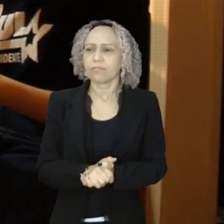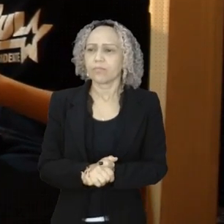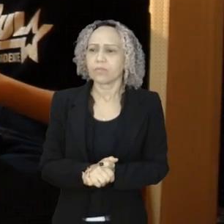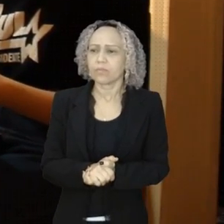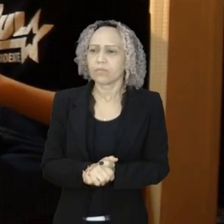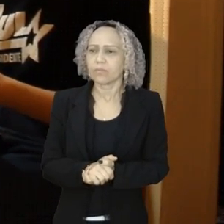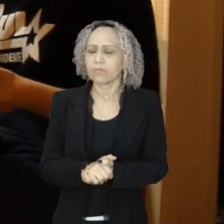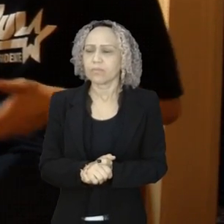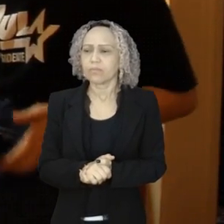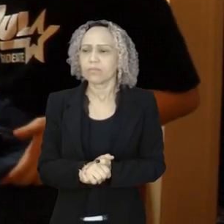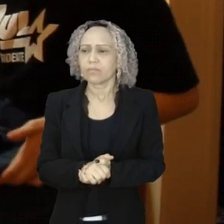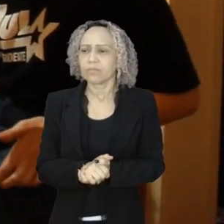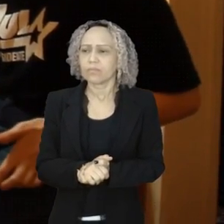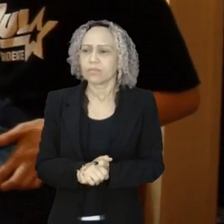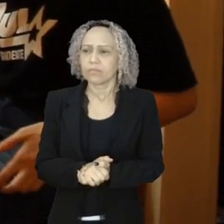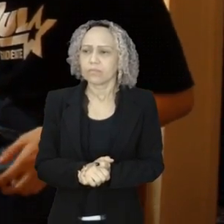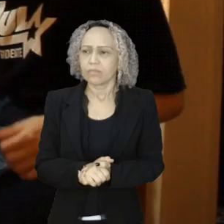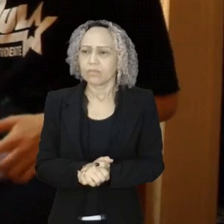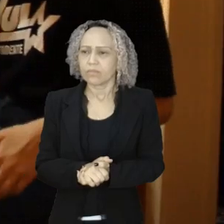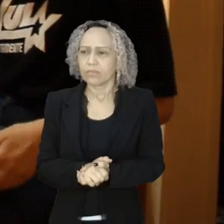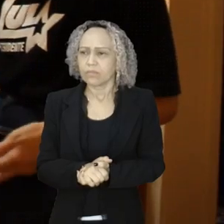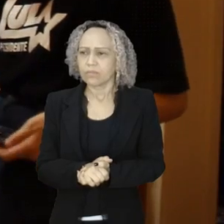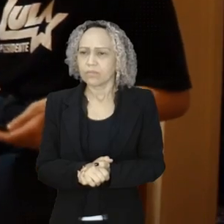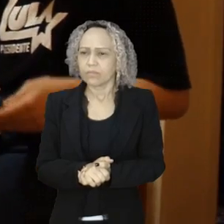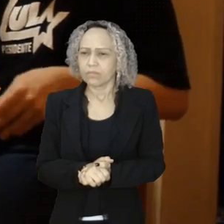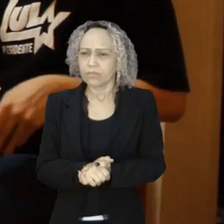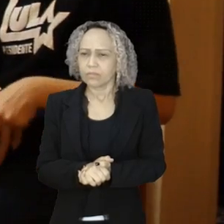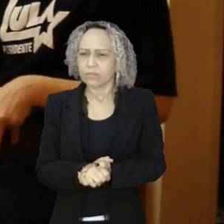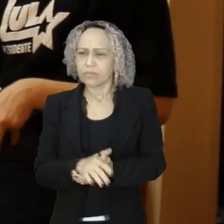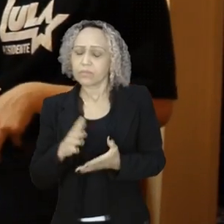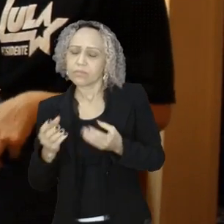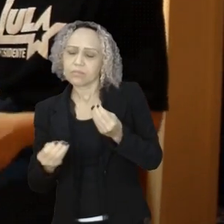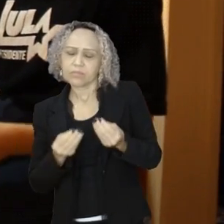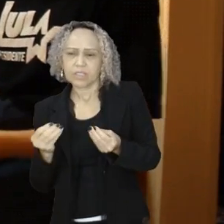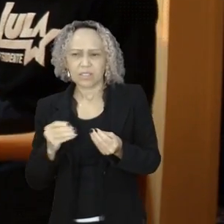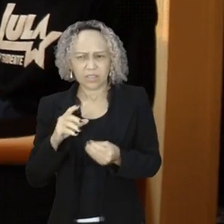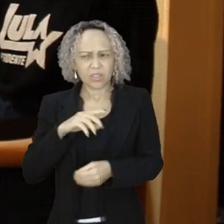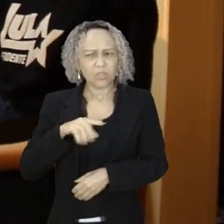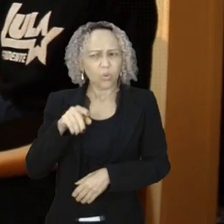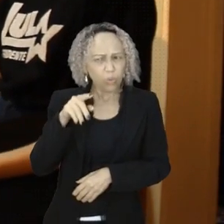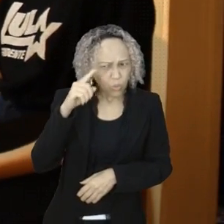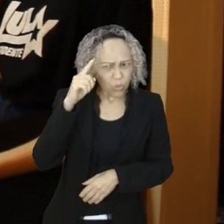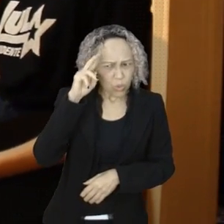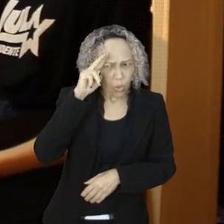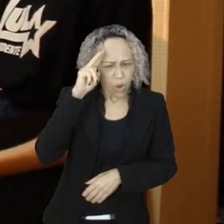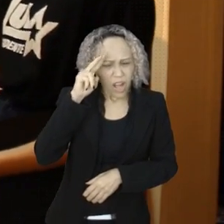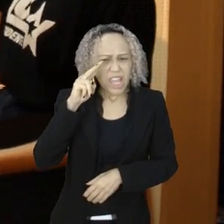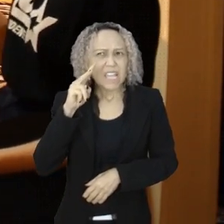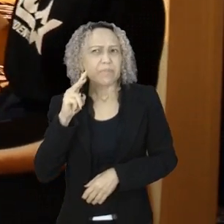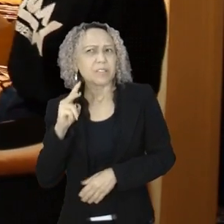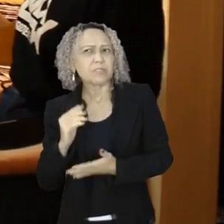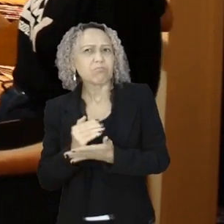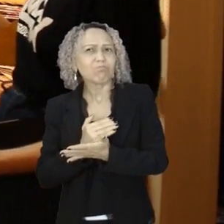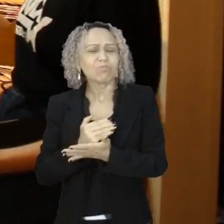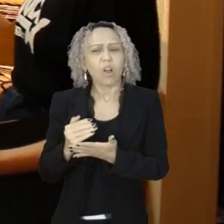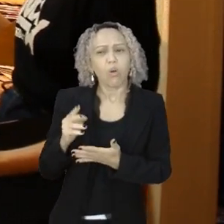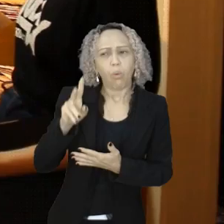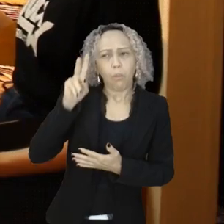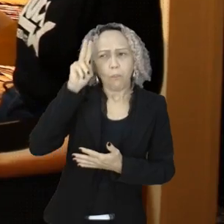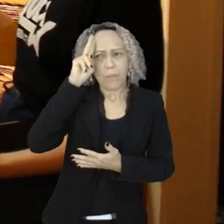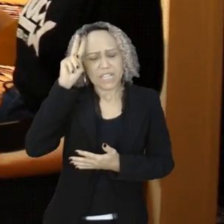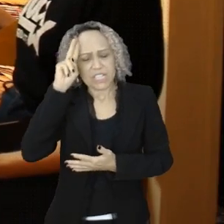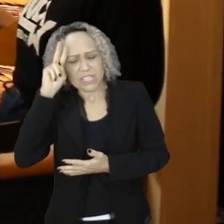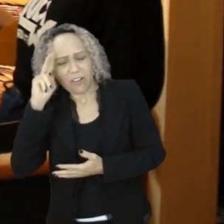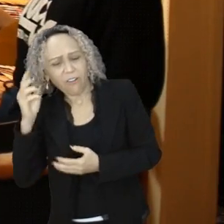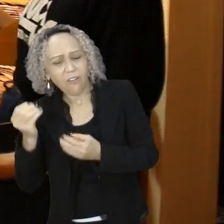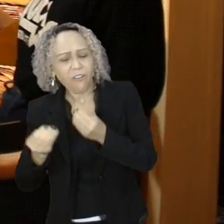Gratuitos. Que legal! E o senhor lembra de alguma história assim, mais específica desse momento da sua vida, assim, meio criança petista também,